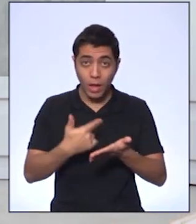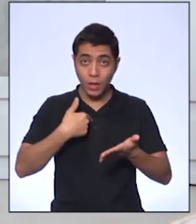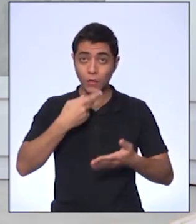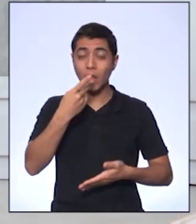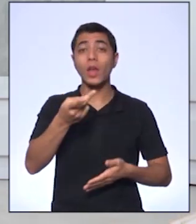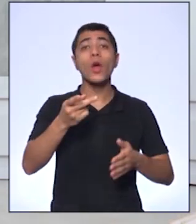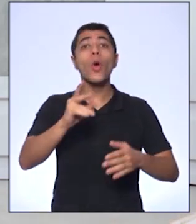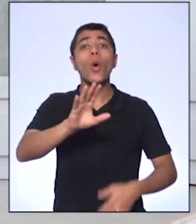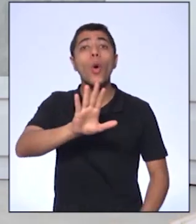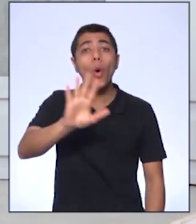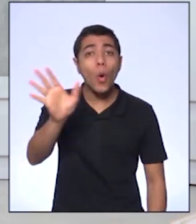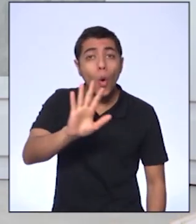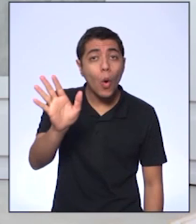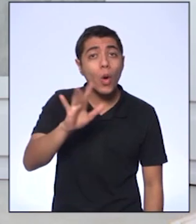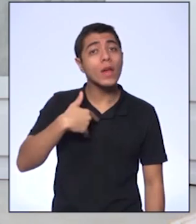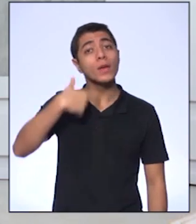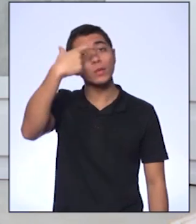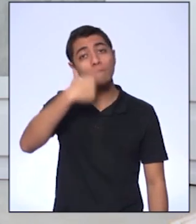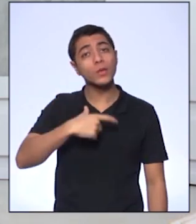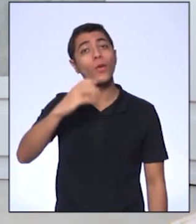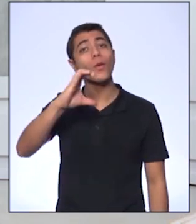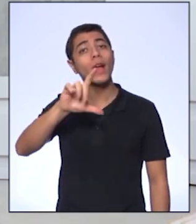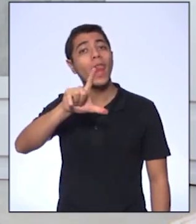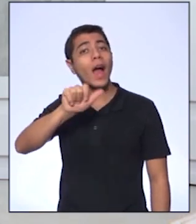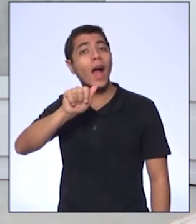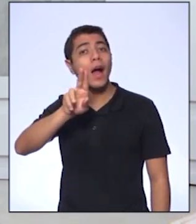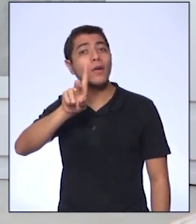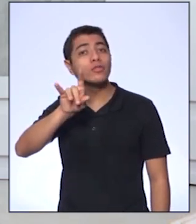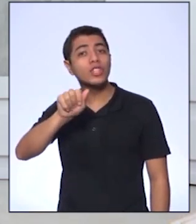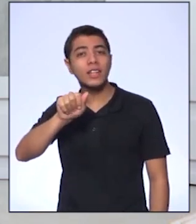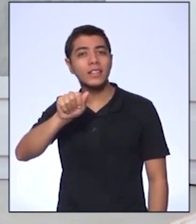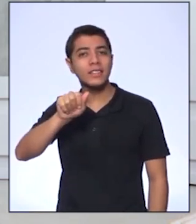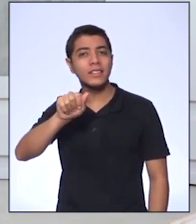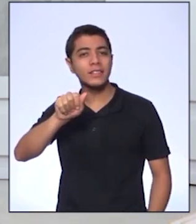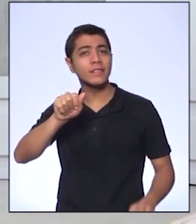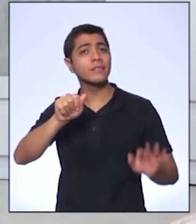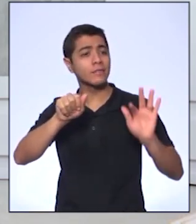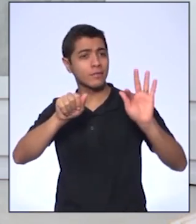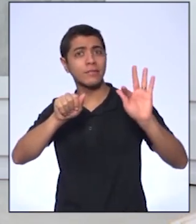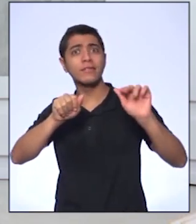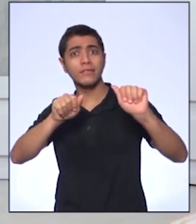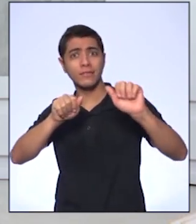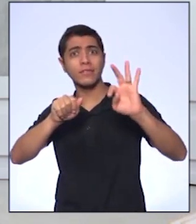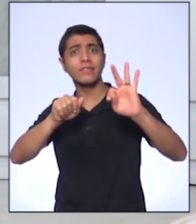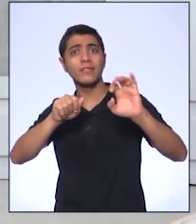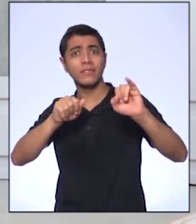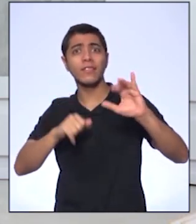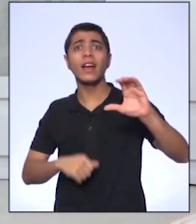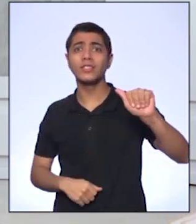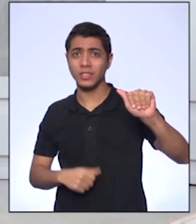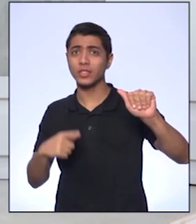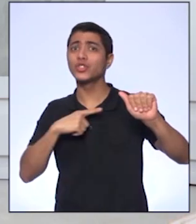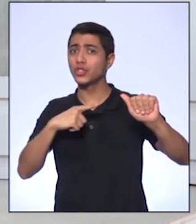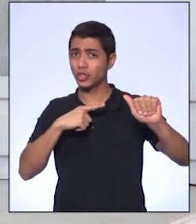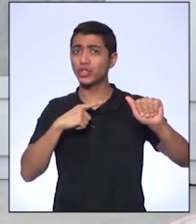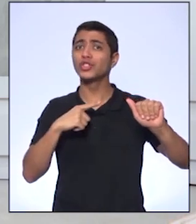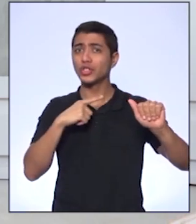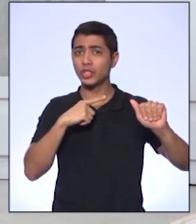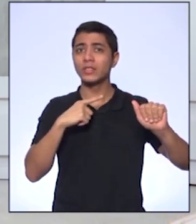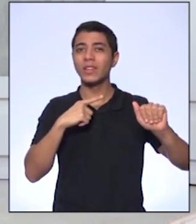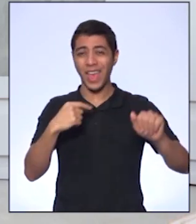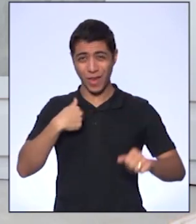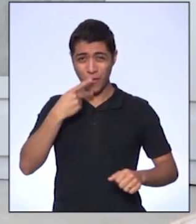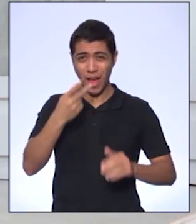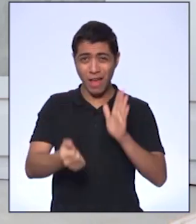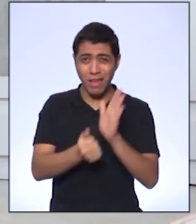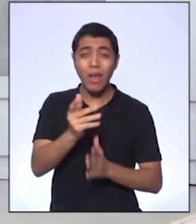sou a Cláudia, isso é fático. Se eu ficasse me apresentando o tempo todo, ou o tempo todo dizendo, oi, gente, oi, oi, oi, muito provavelmente eu já tinha parado de